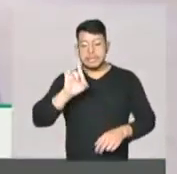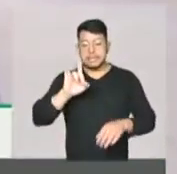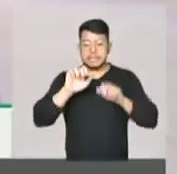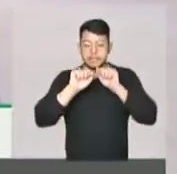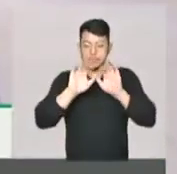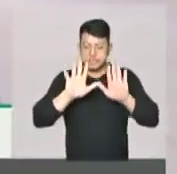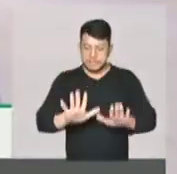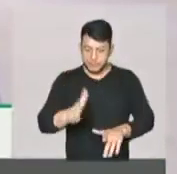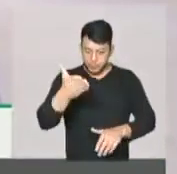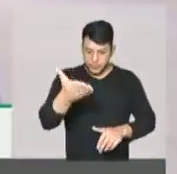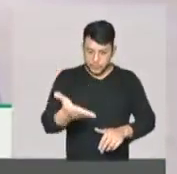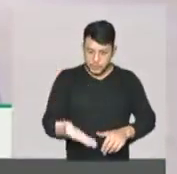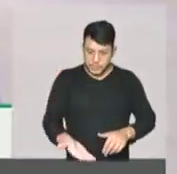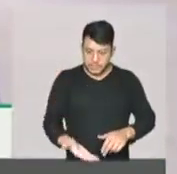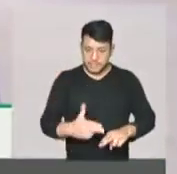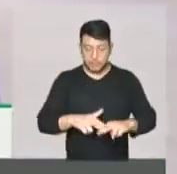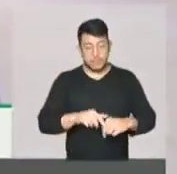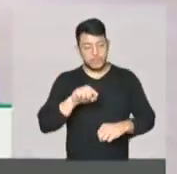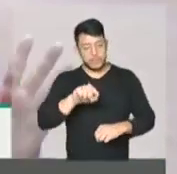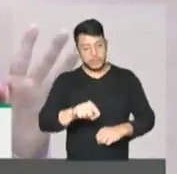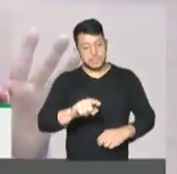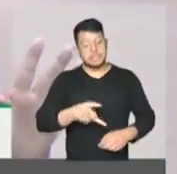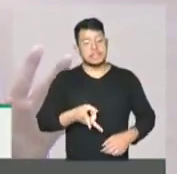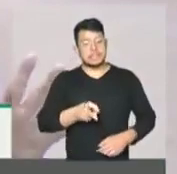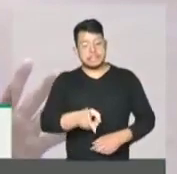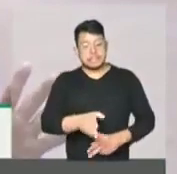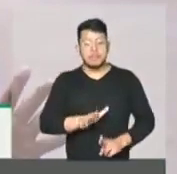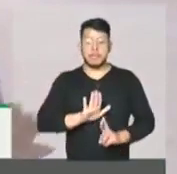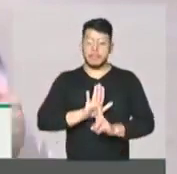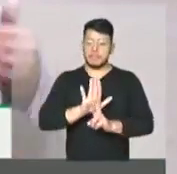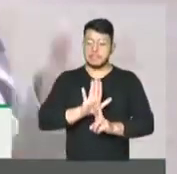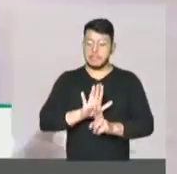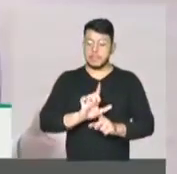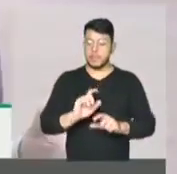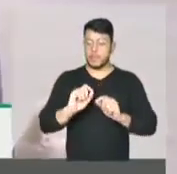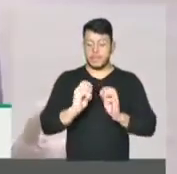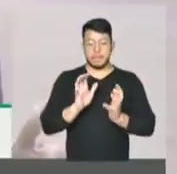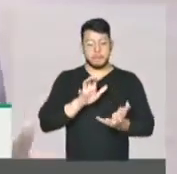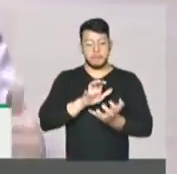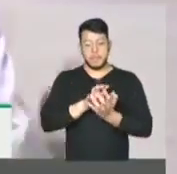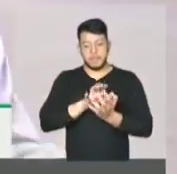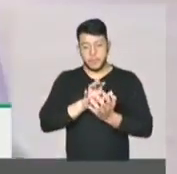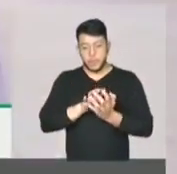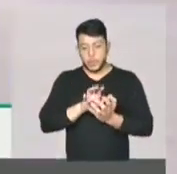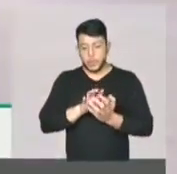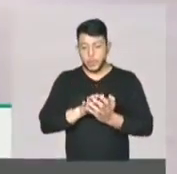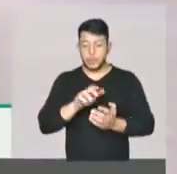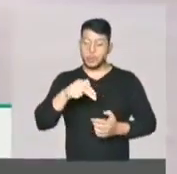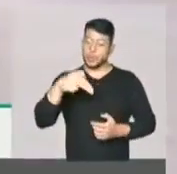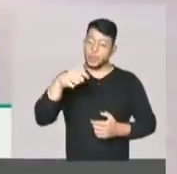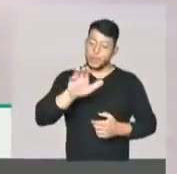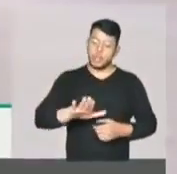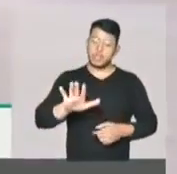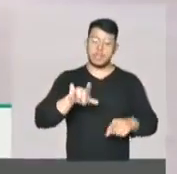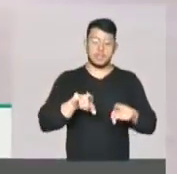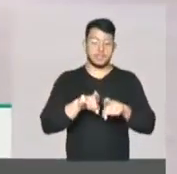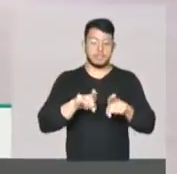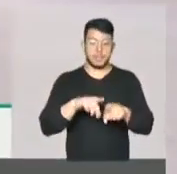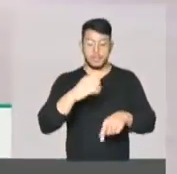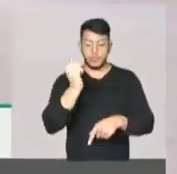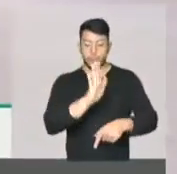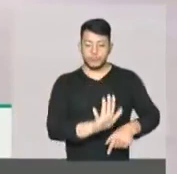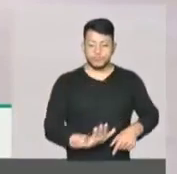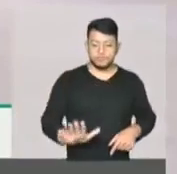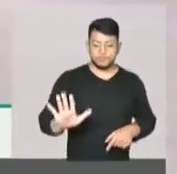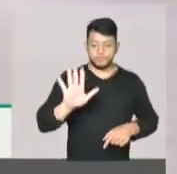Excelência continue sendo esse grande representante, não apenas de Pernambuco, nem do Nordeste, mas do Brasil. Parabéns,